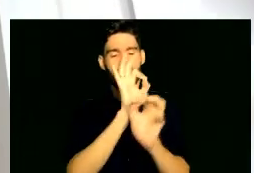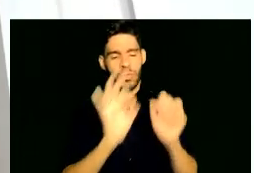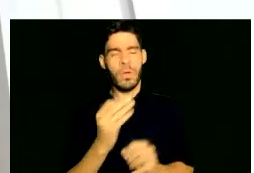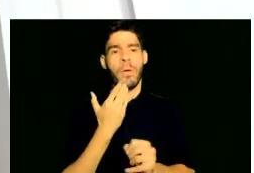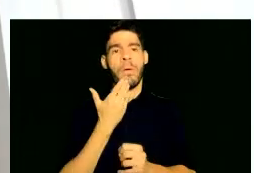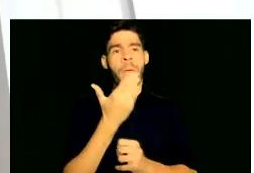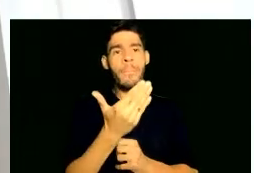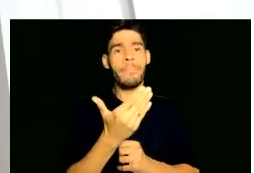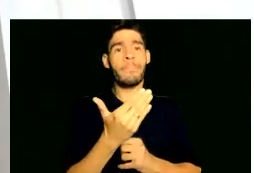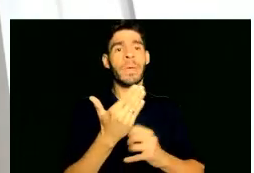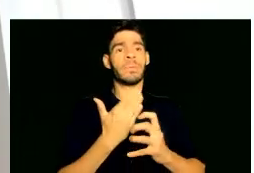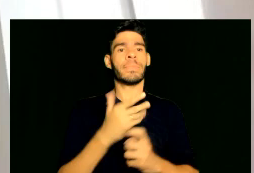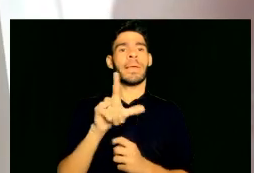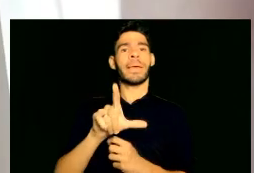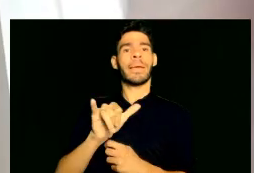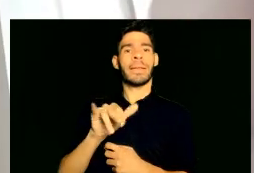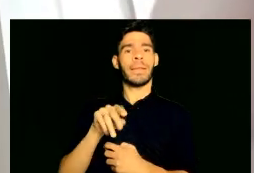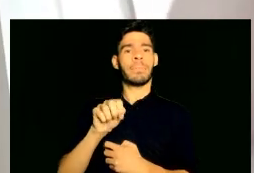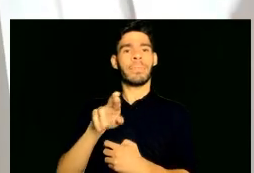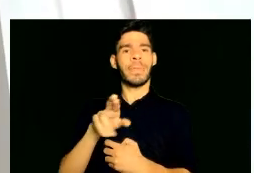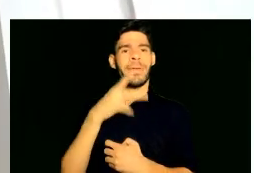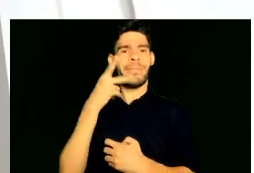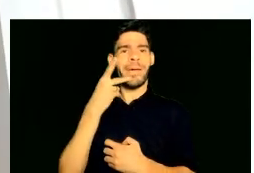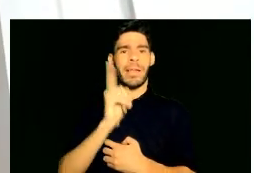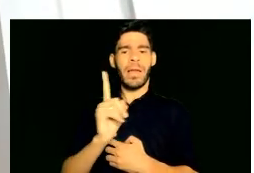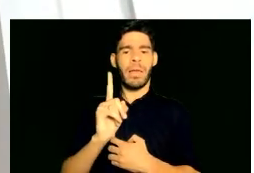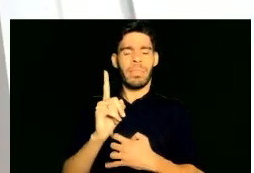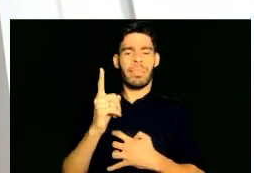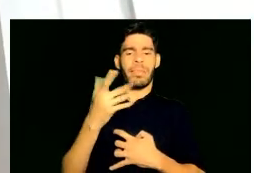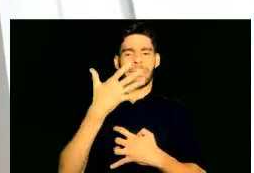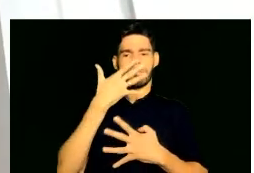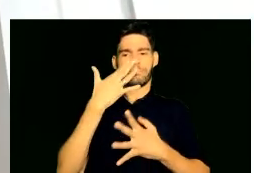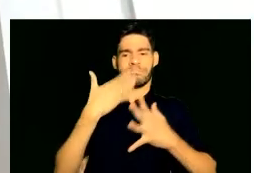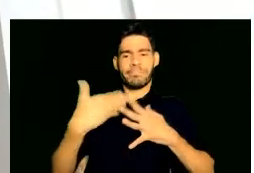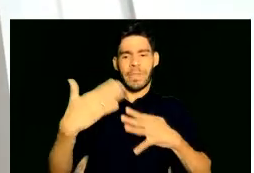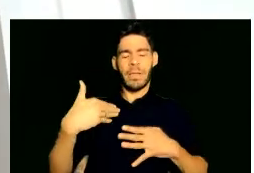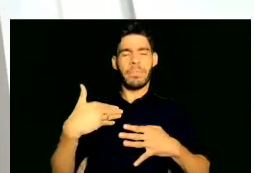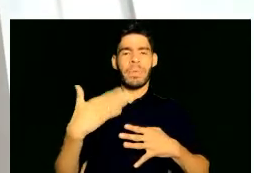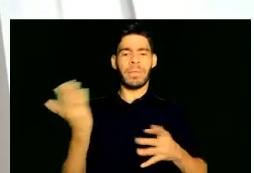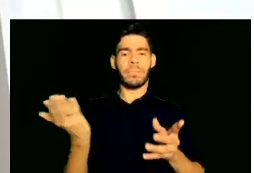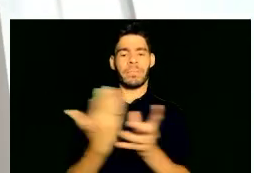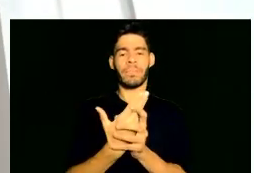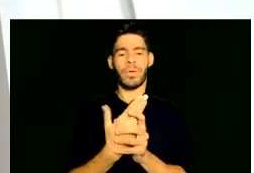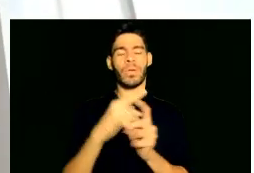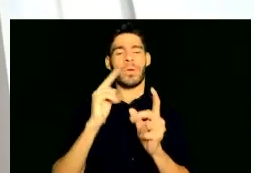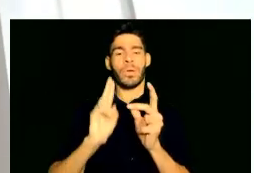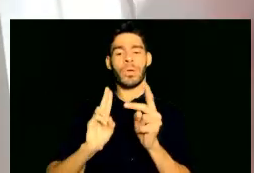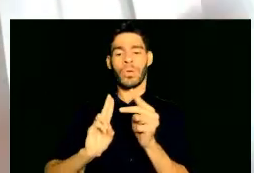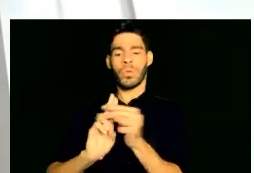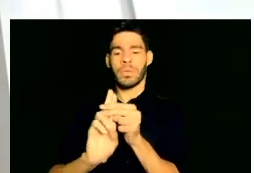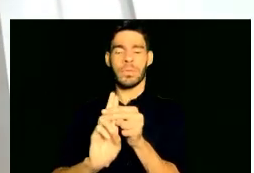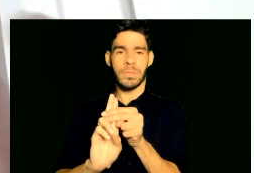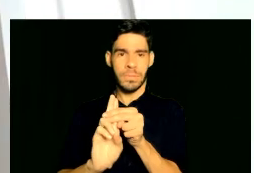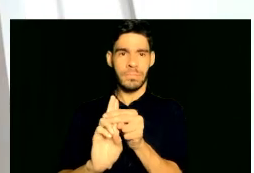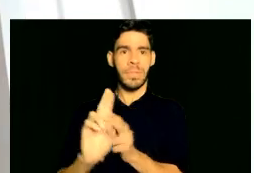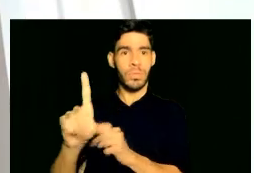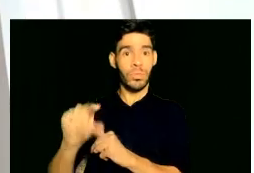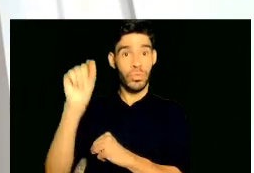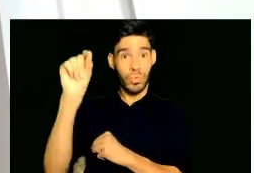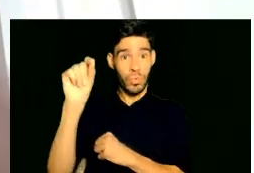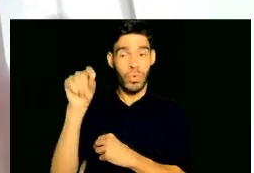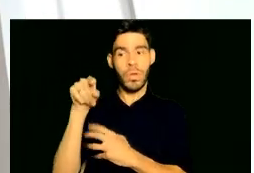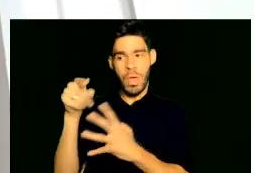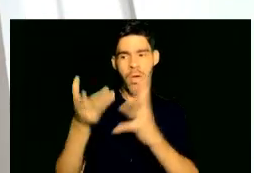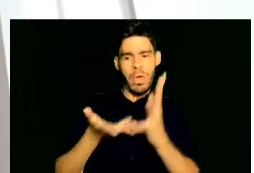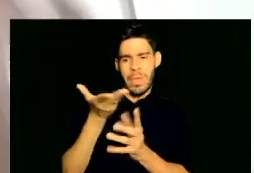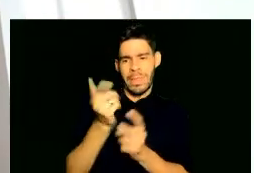juízas vão conceder o pedido em sede de liminar, sem ouvir a fazenda pública e sem ouvir as razões que o SUS elegeu